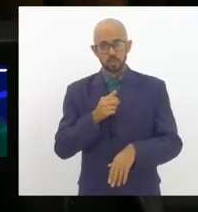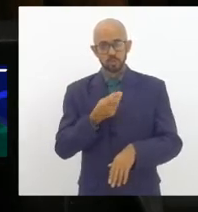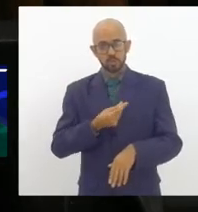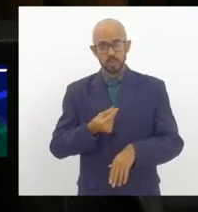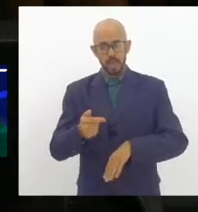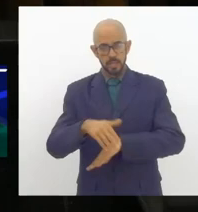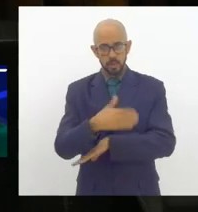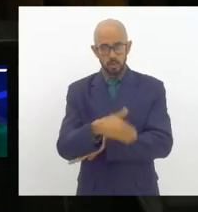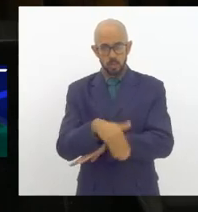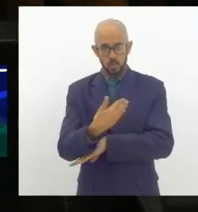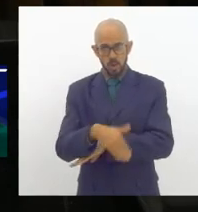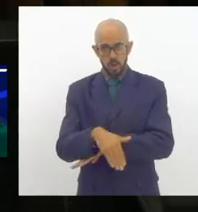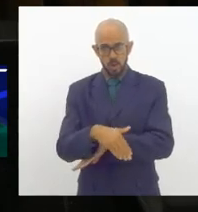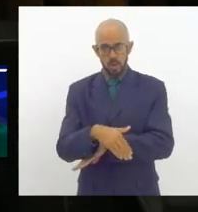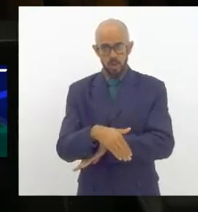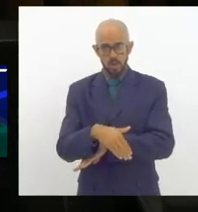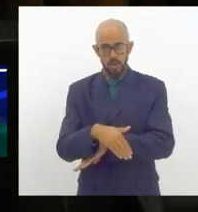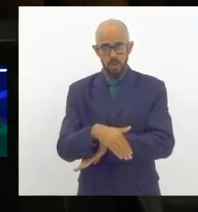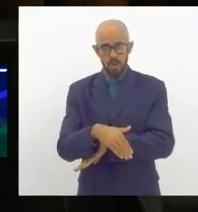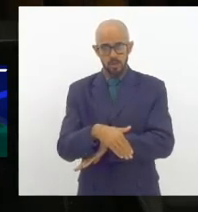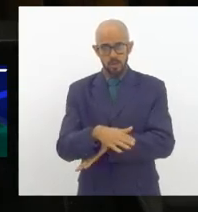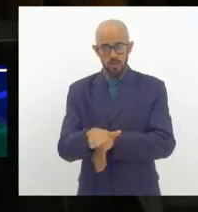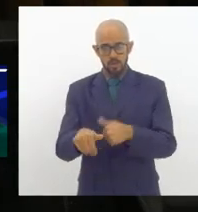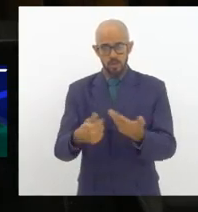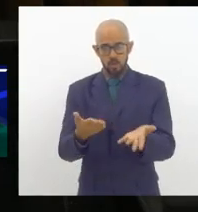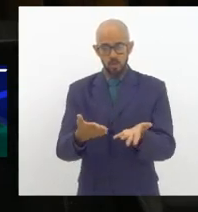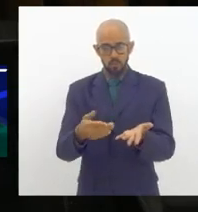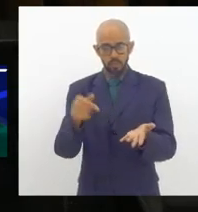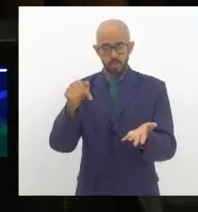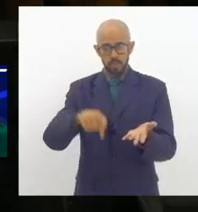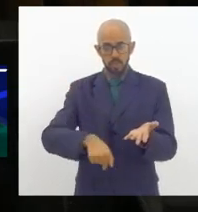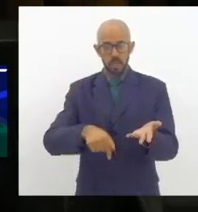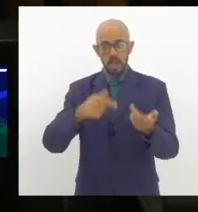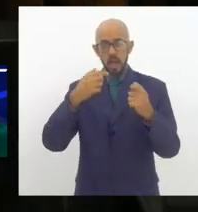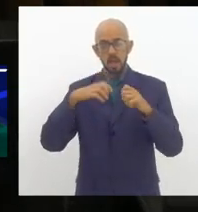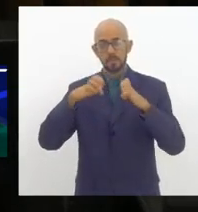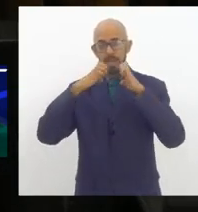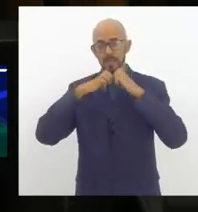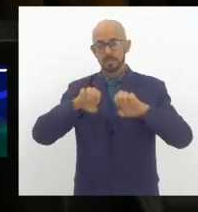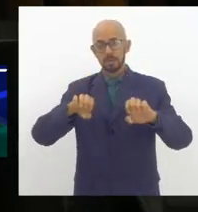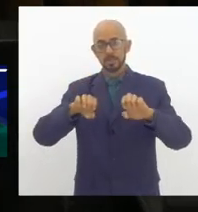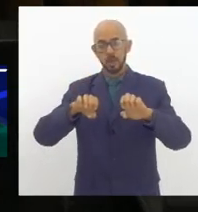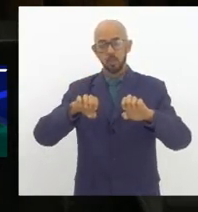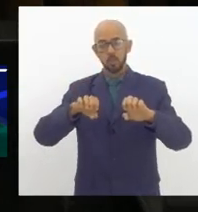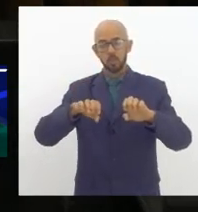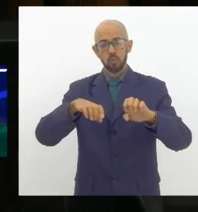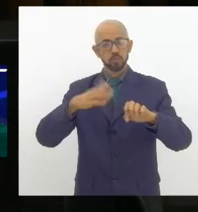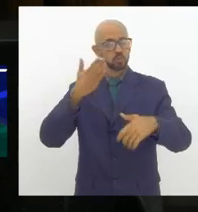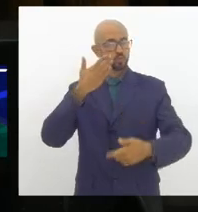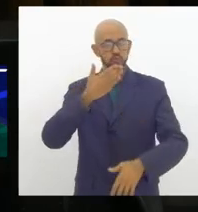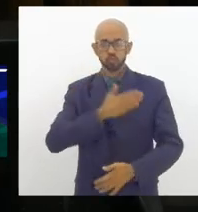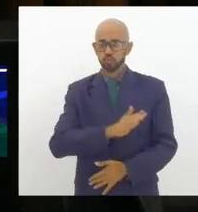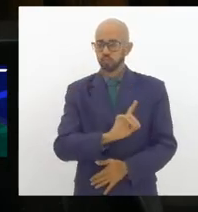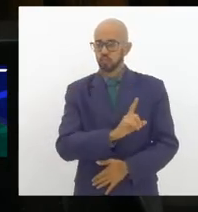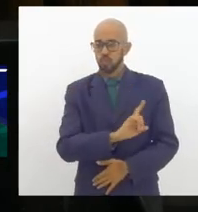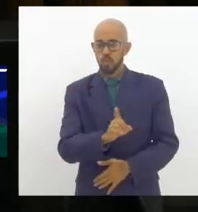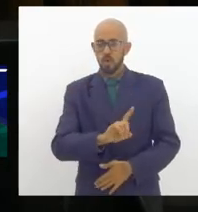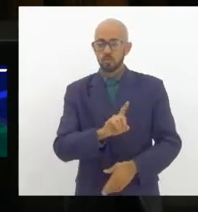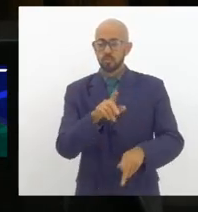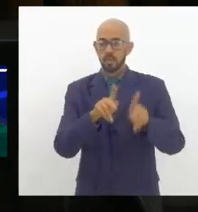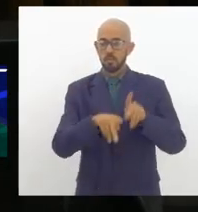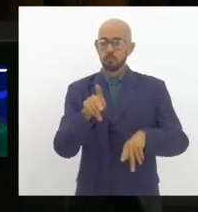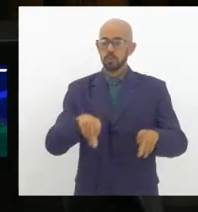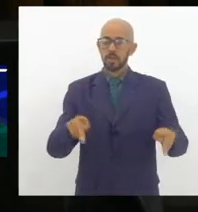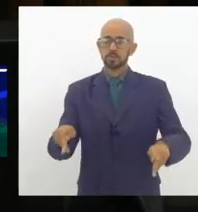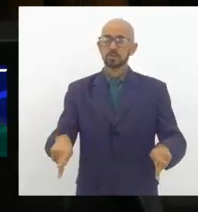fica aqui o meu repúdio à política Municipal de Maricá política